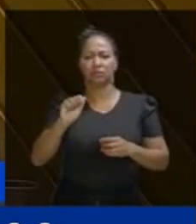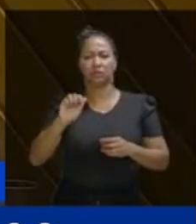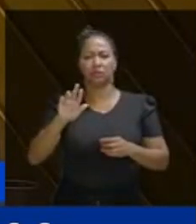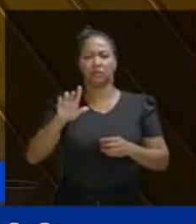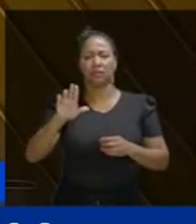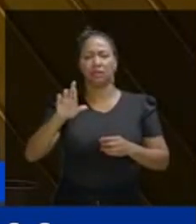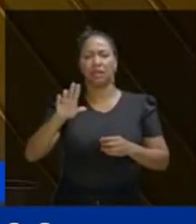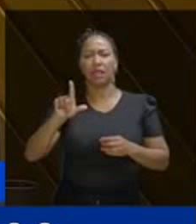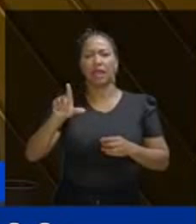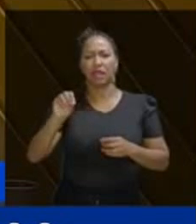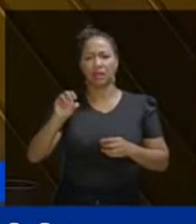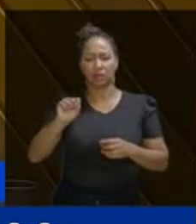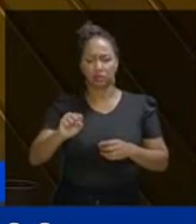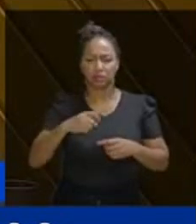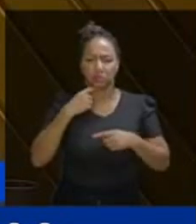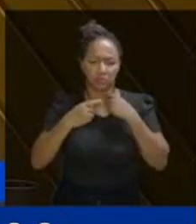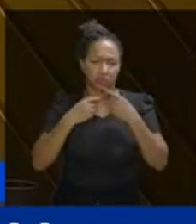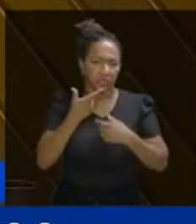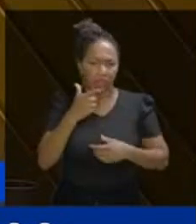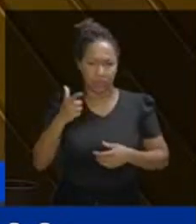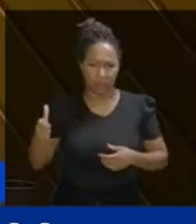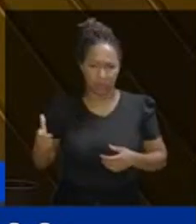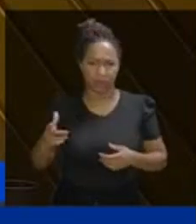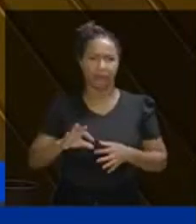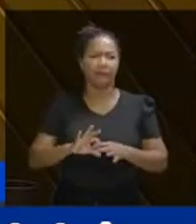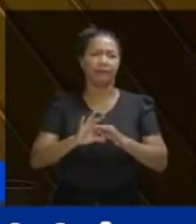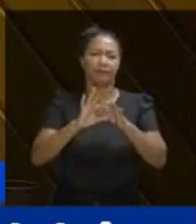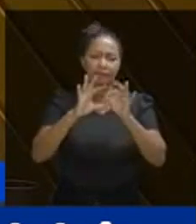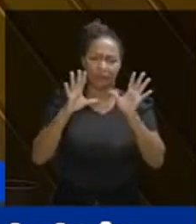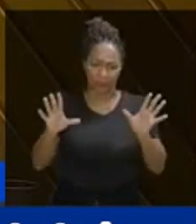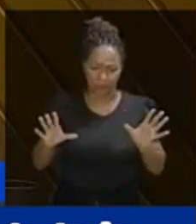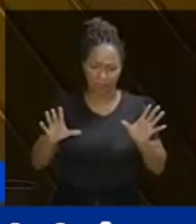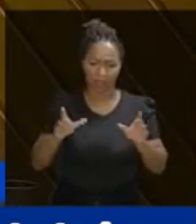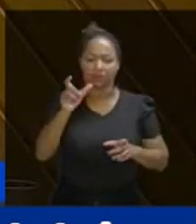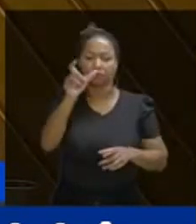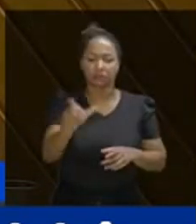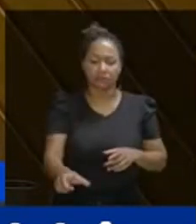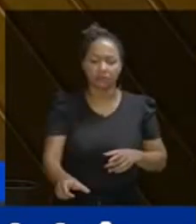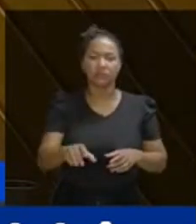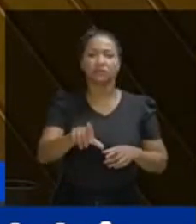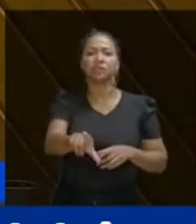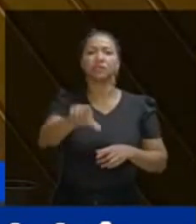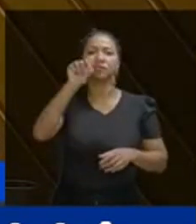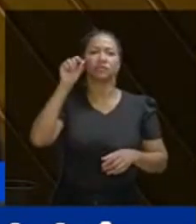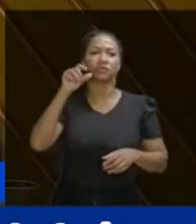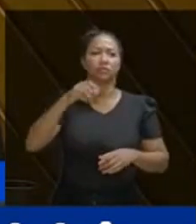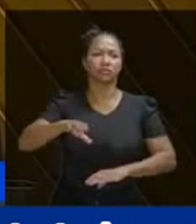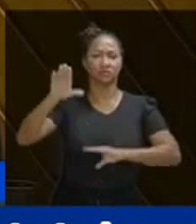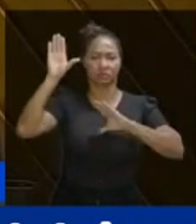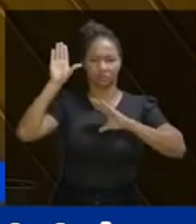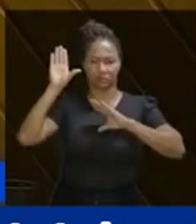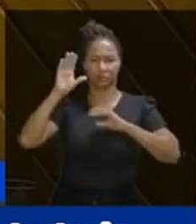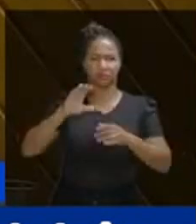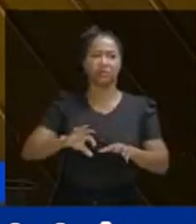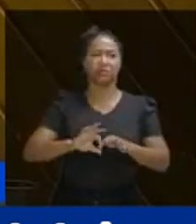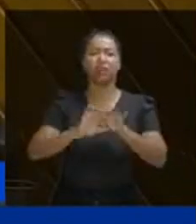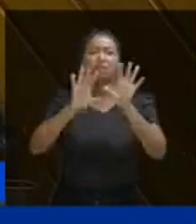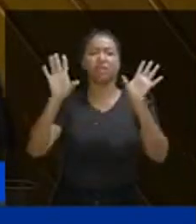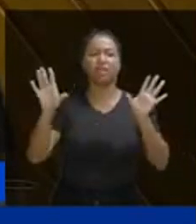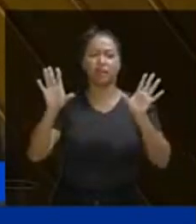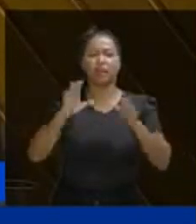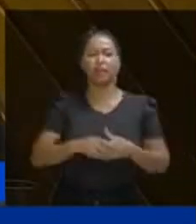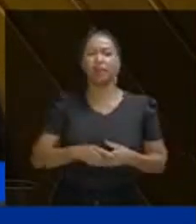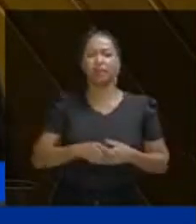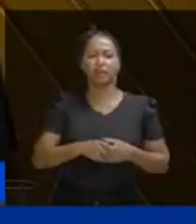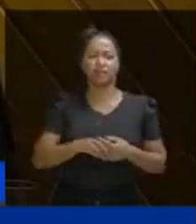há dúvida alguma que tem que ser prestigiada a liberdade do eleitor na escolha do seu candidato. Não a liberdade de alguém